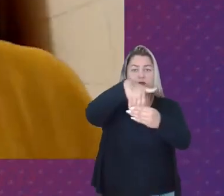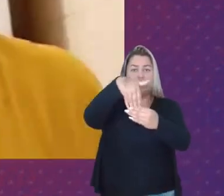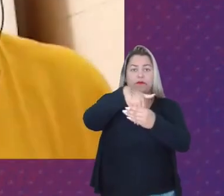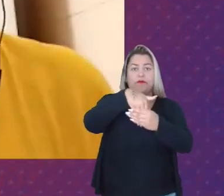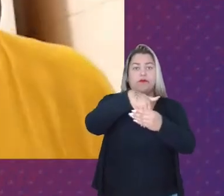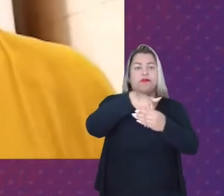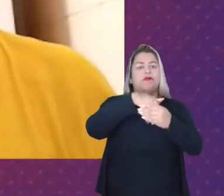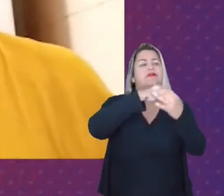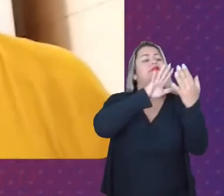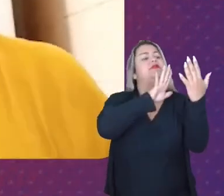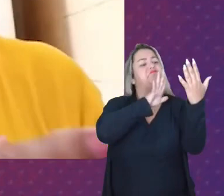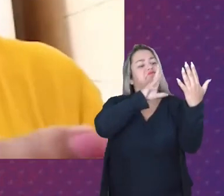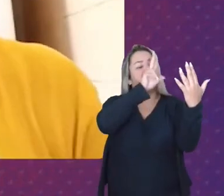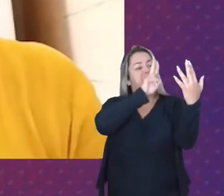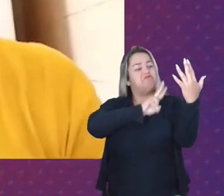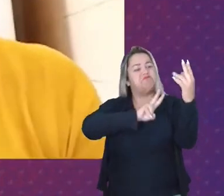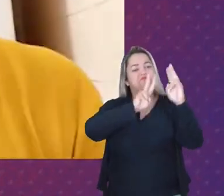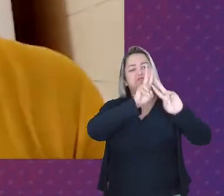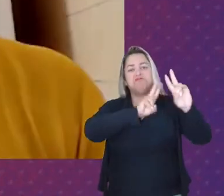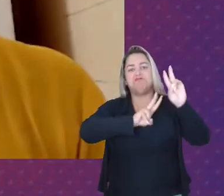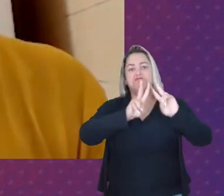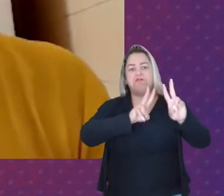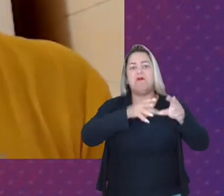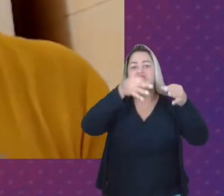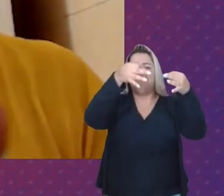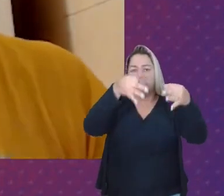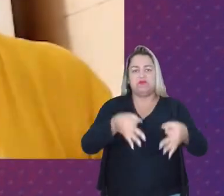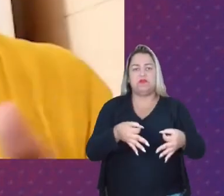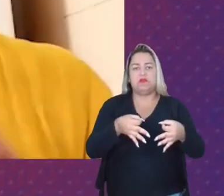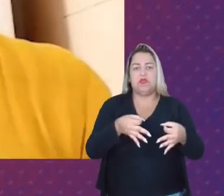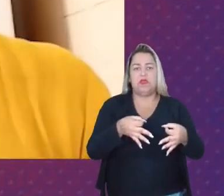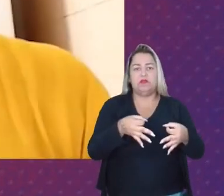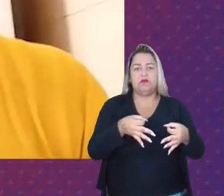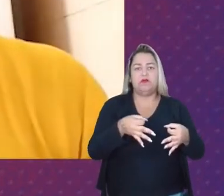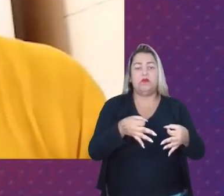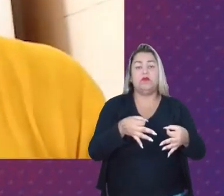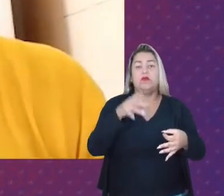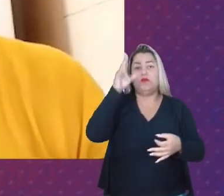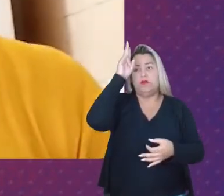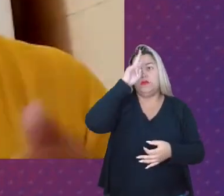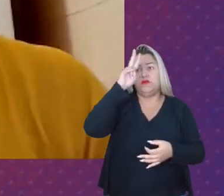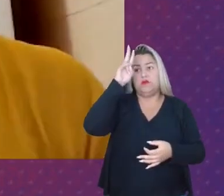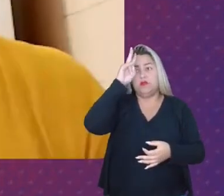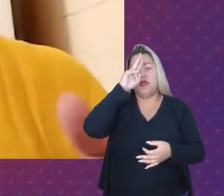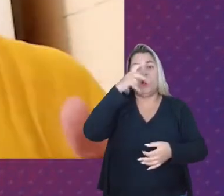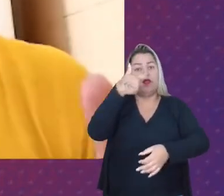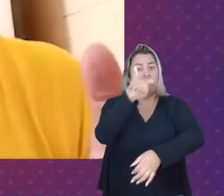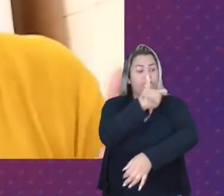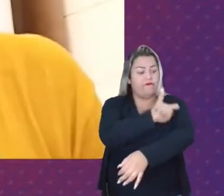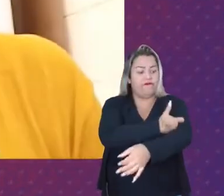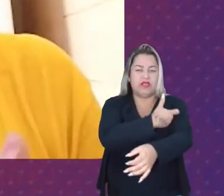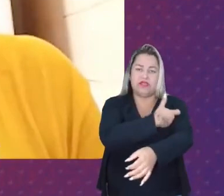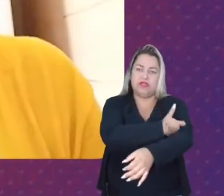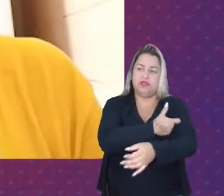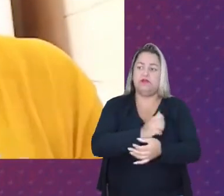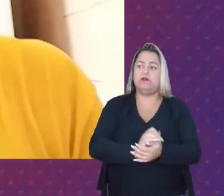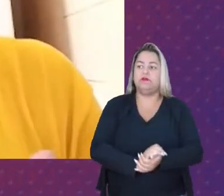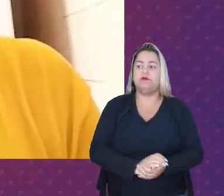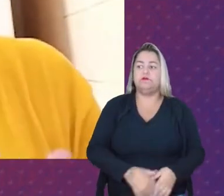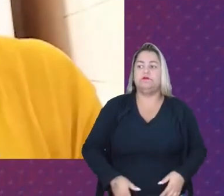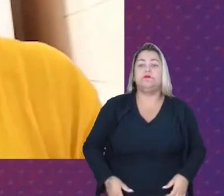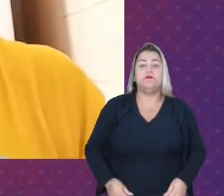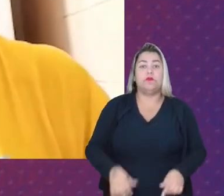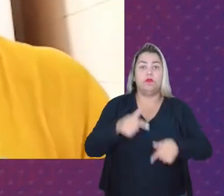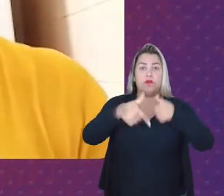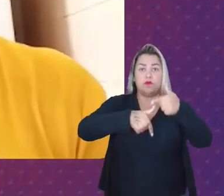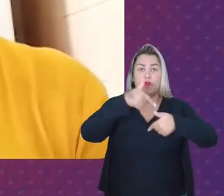espelham nele, achou que ele estava certo. Teve a história da vacina, que nós,